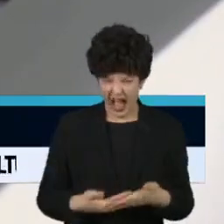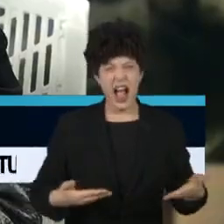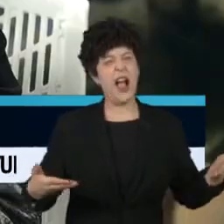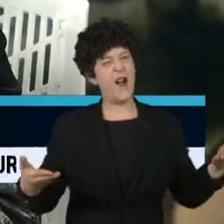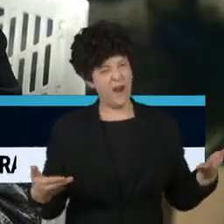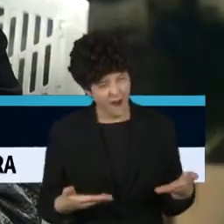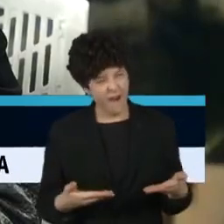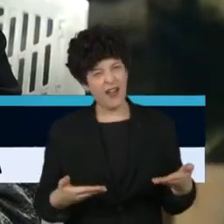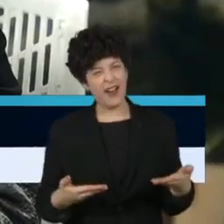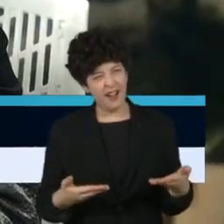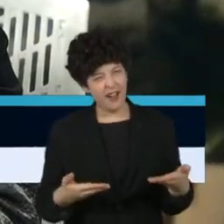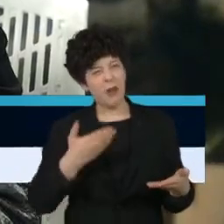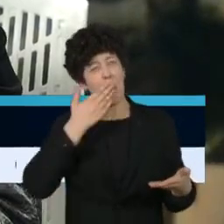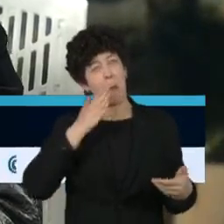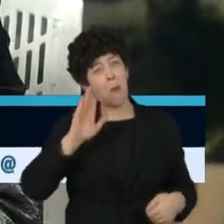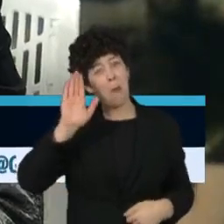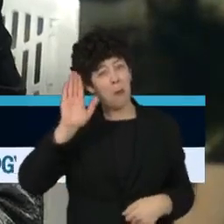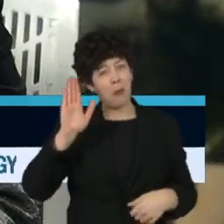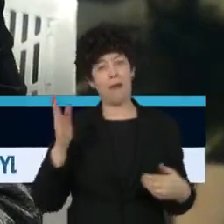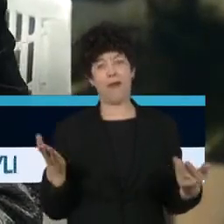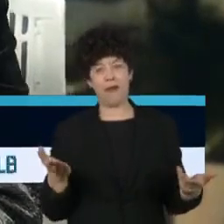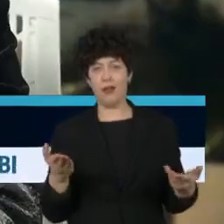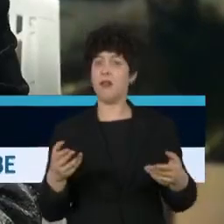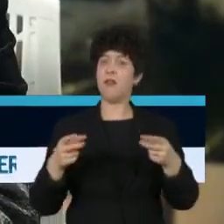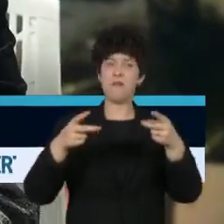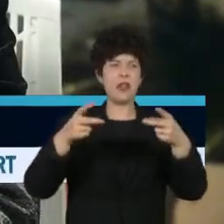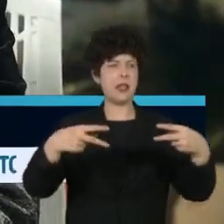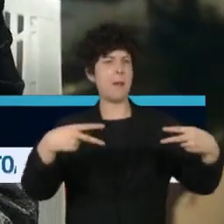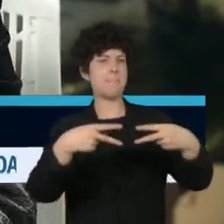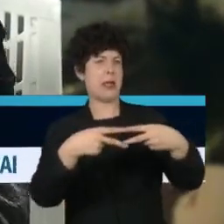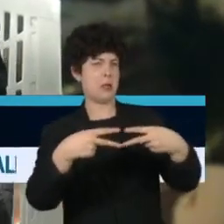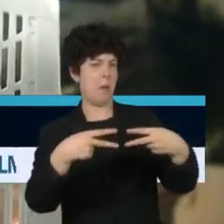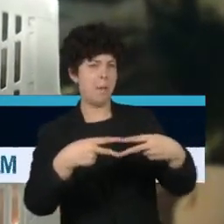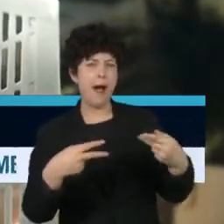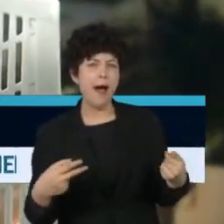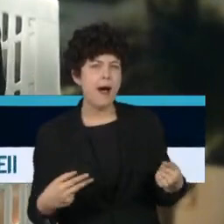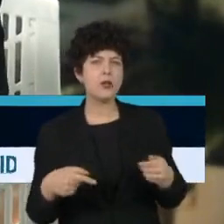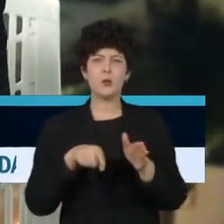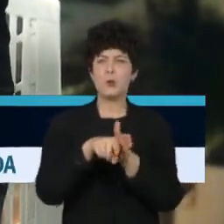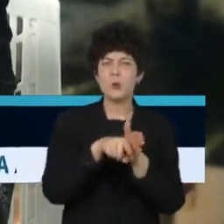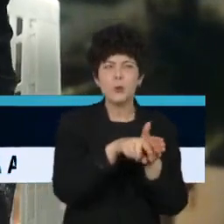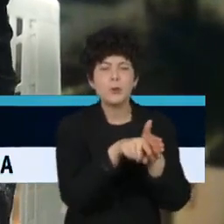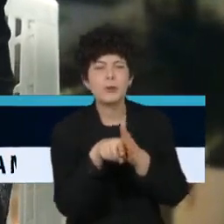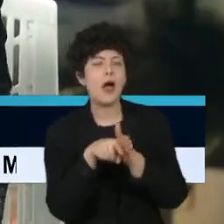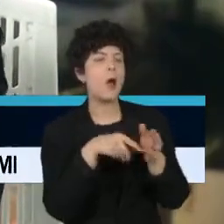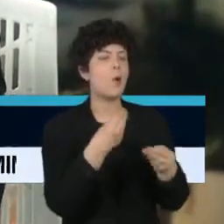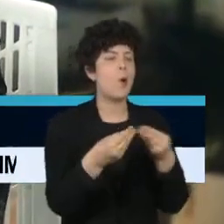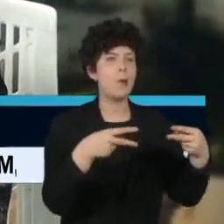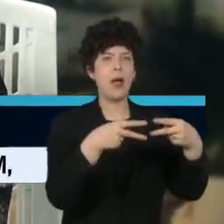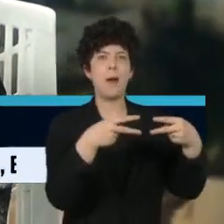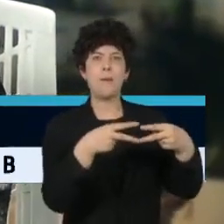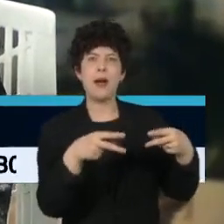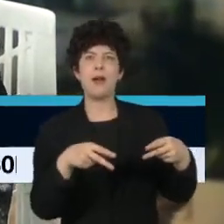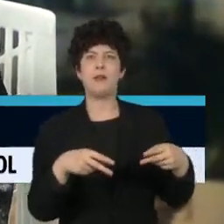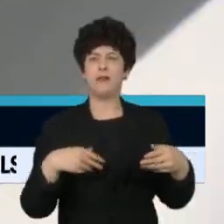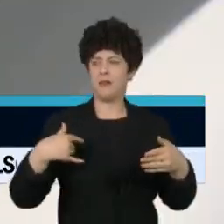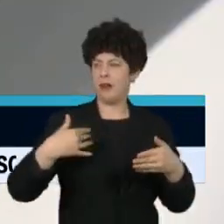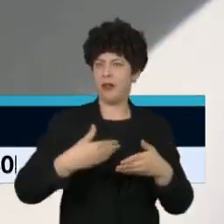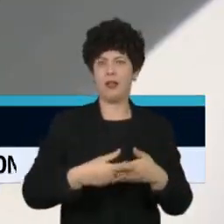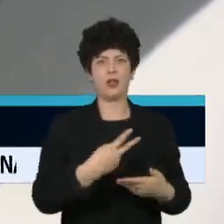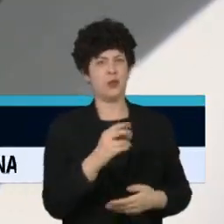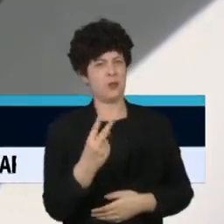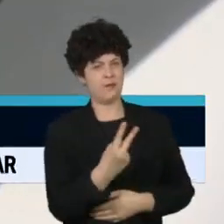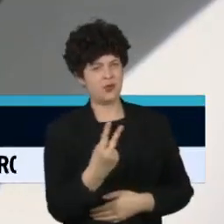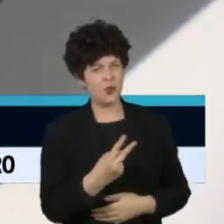falar não vem com essa conversinha vende até trabalhar fica né interpreta agora tudo para privatizar a Petrobras agora mais de 2.000